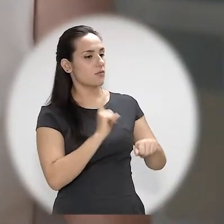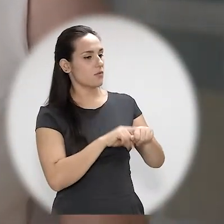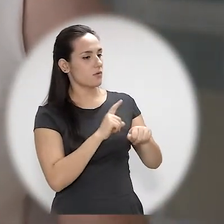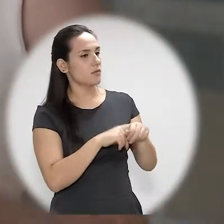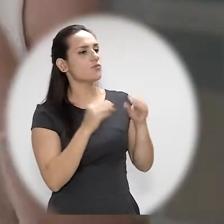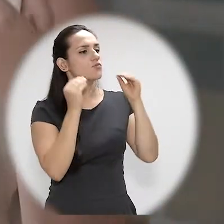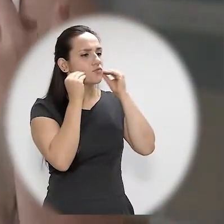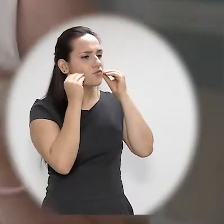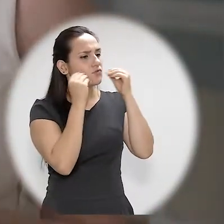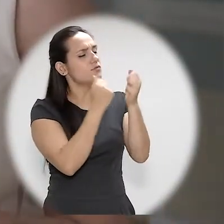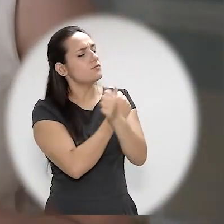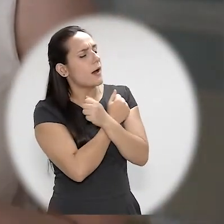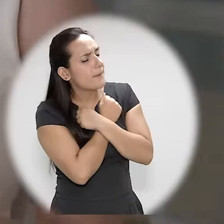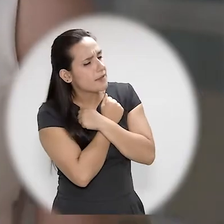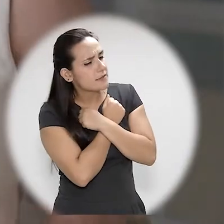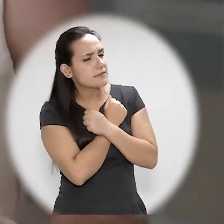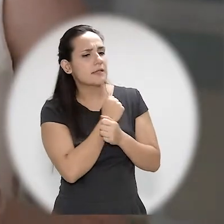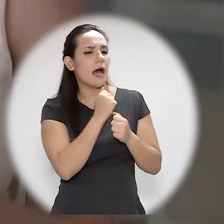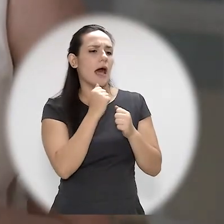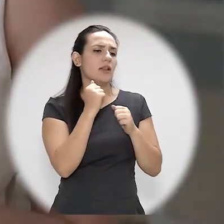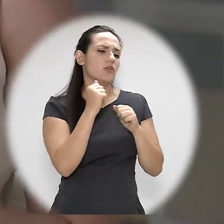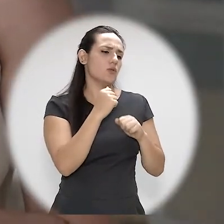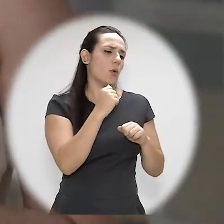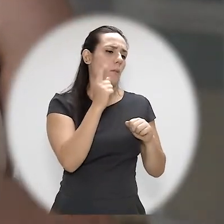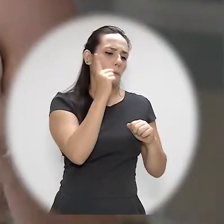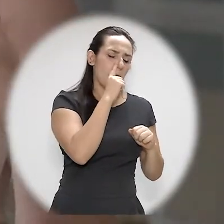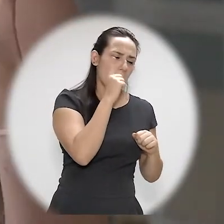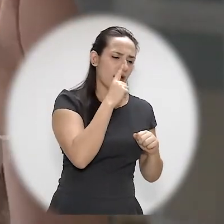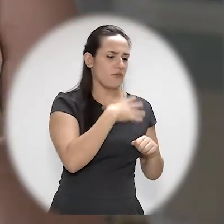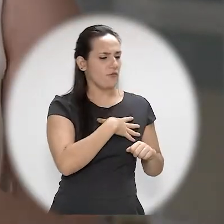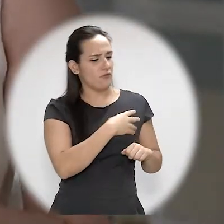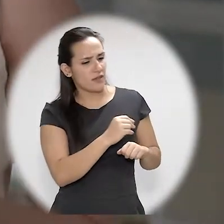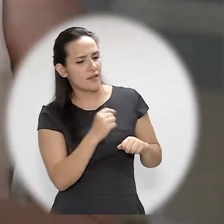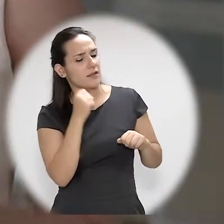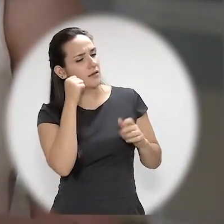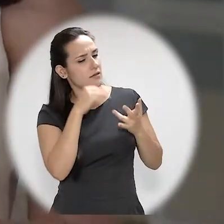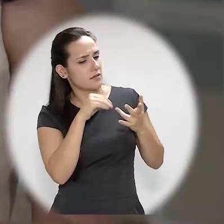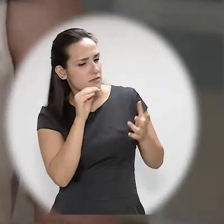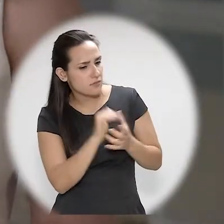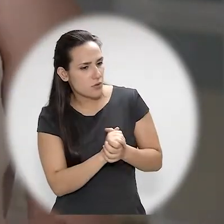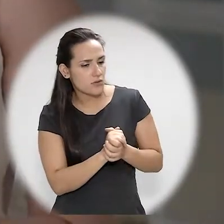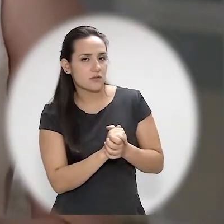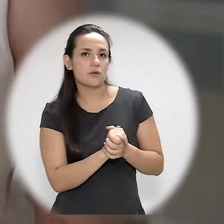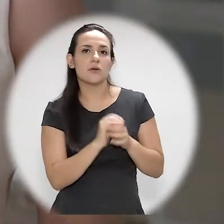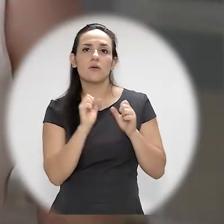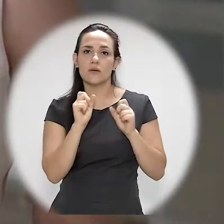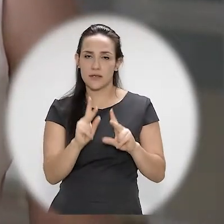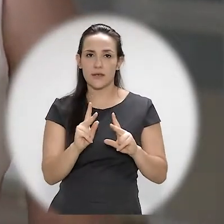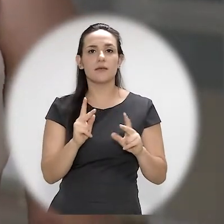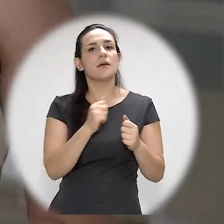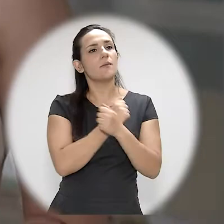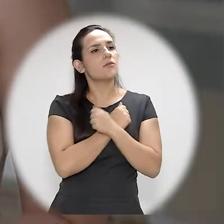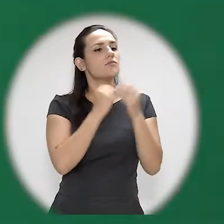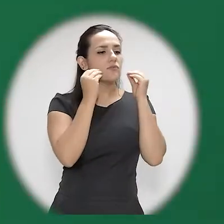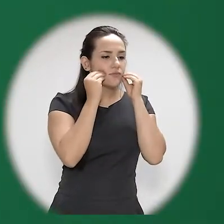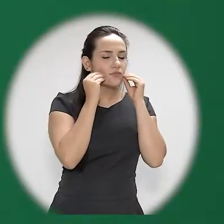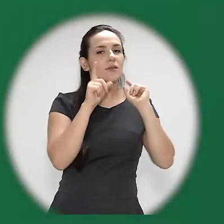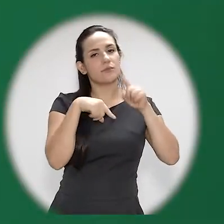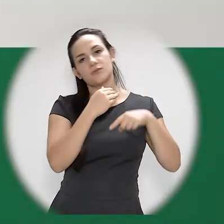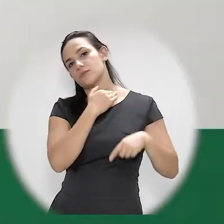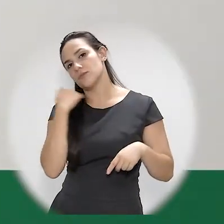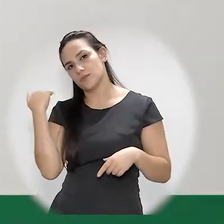com a mãe, com as filhas, com a esposa. E aí pouco tempo, ele foi entubado e pouco tempo depois ele faleceu.